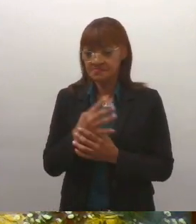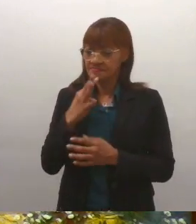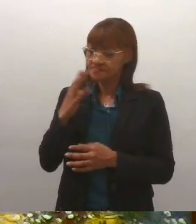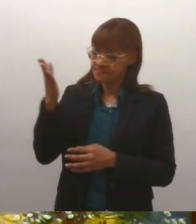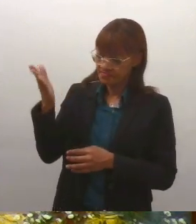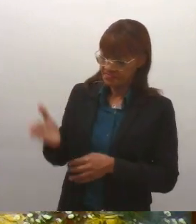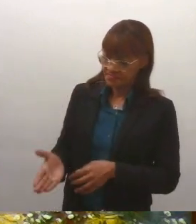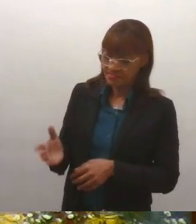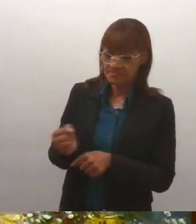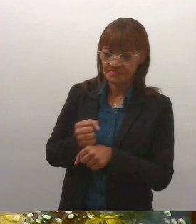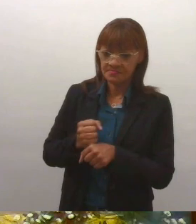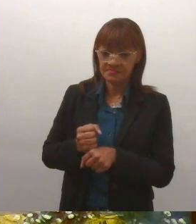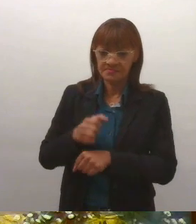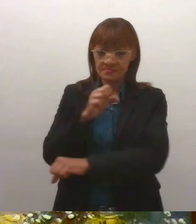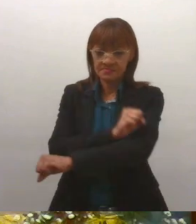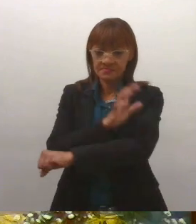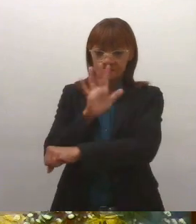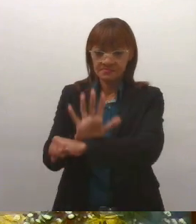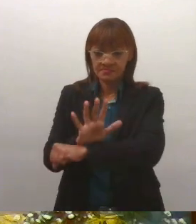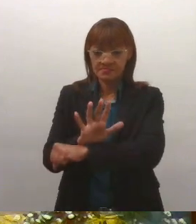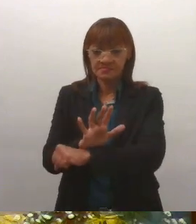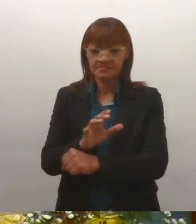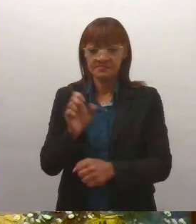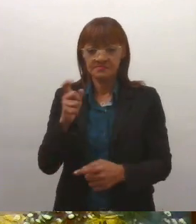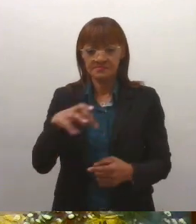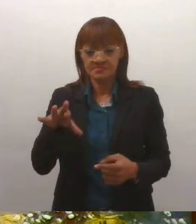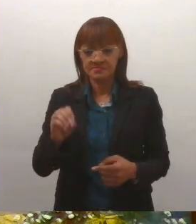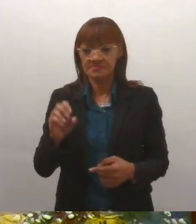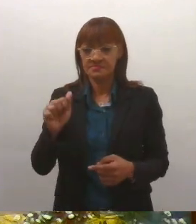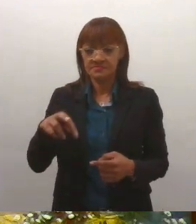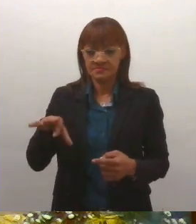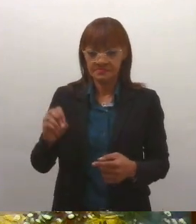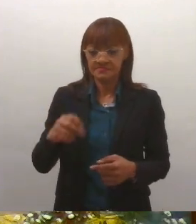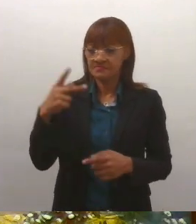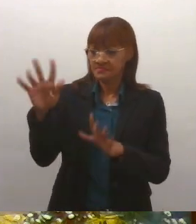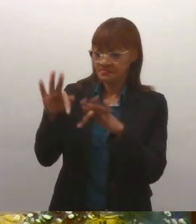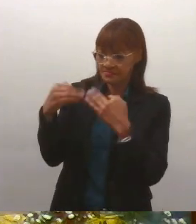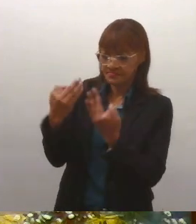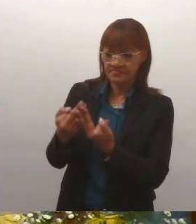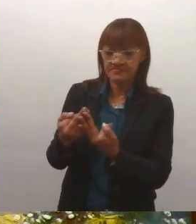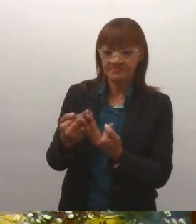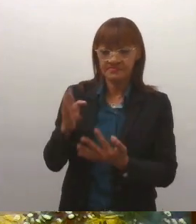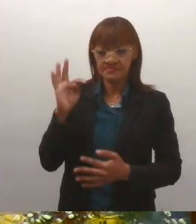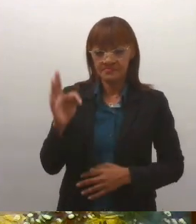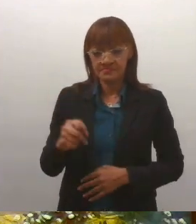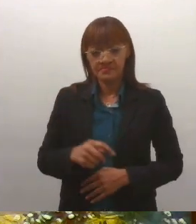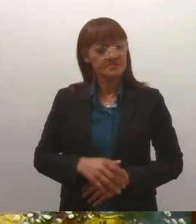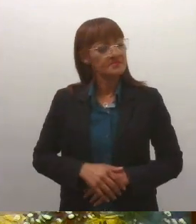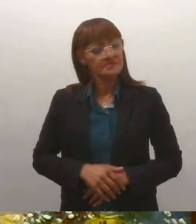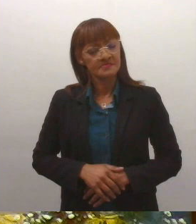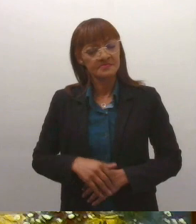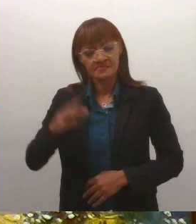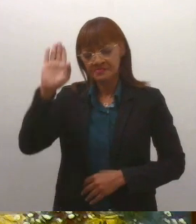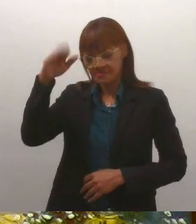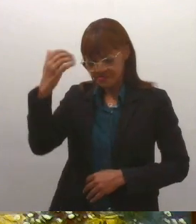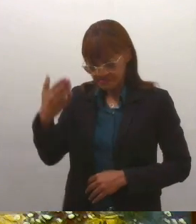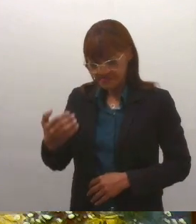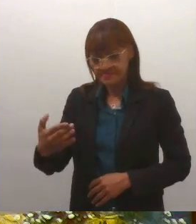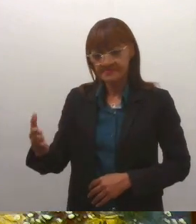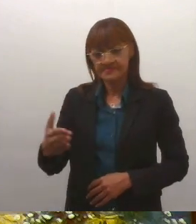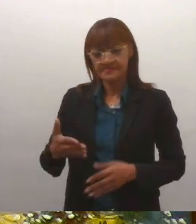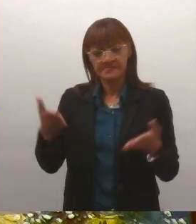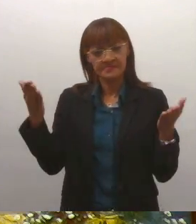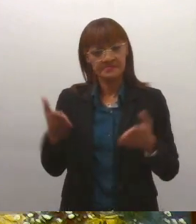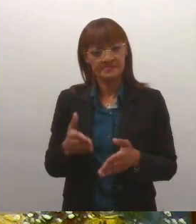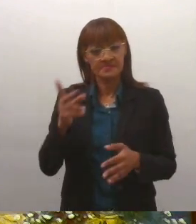Amaro, conheço toda a sua família, seus tios. É uma honra muito grande termos aqui com o senhor, como deputado. Foi uma honra para essa casa, para os